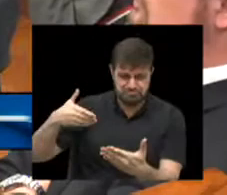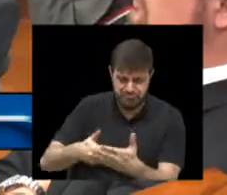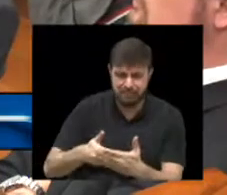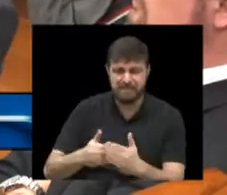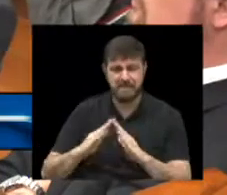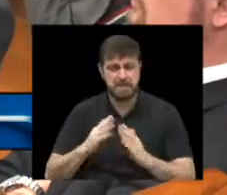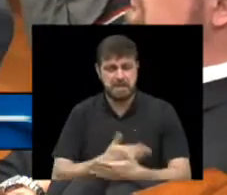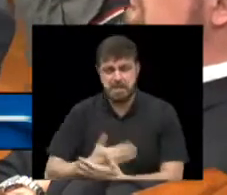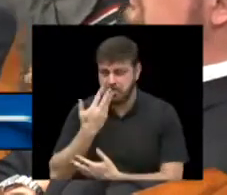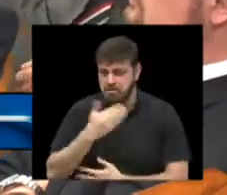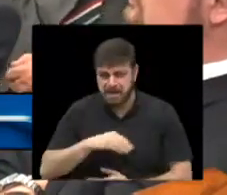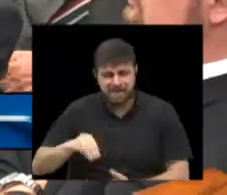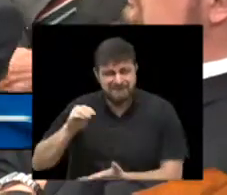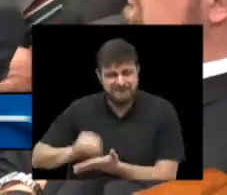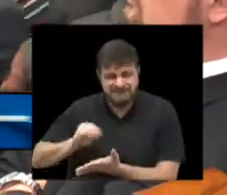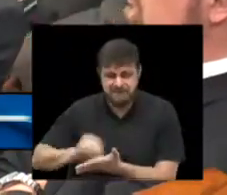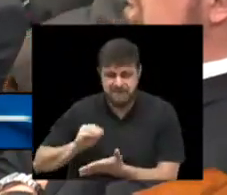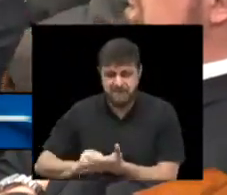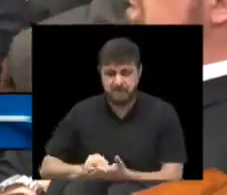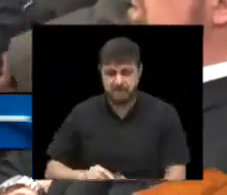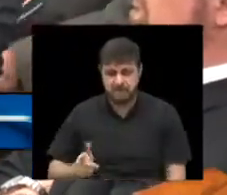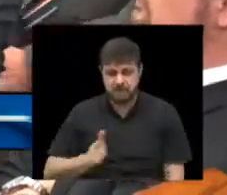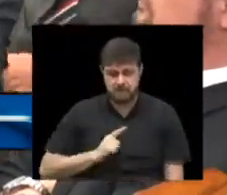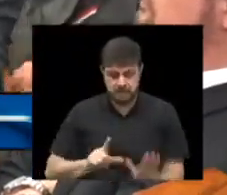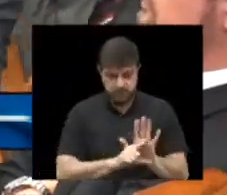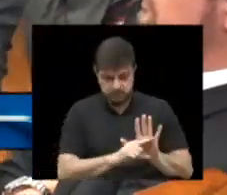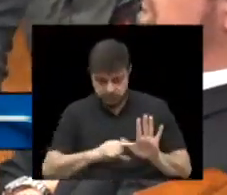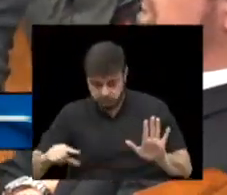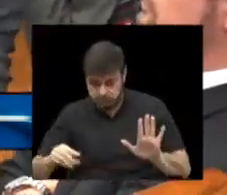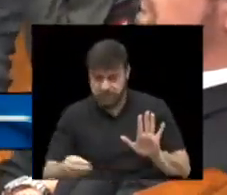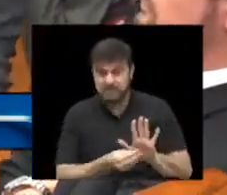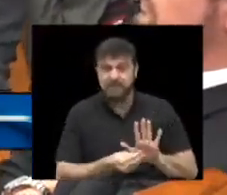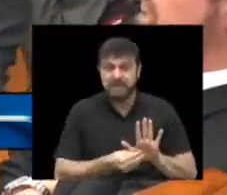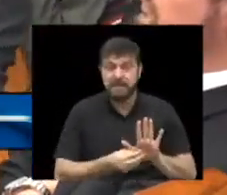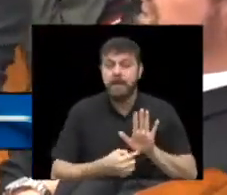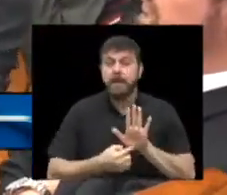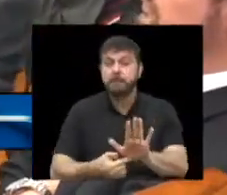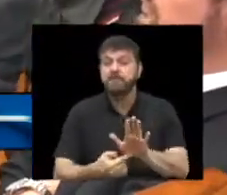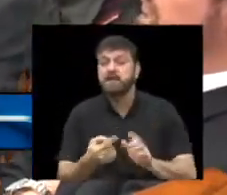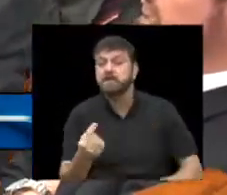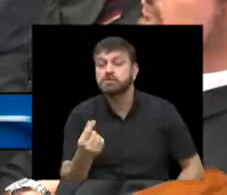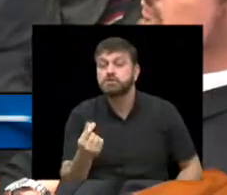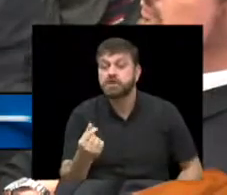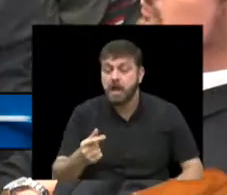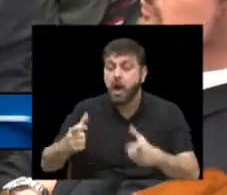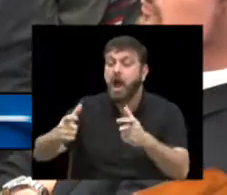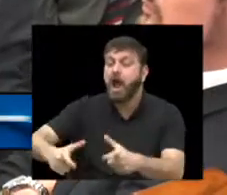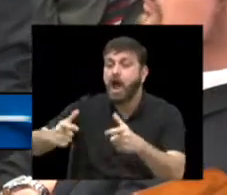E aí é que você faz uma emenda e direciona, e diz de qual secretaria vai ser tirado